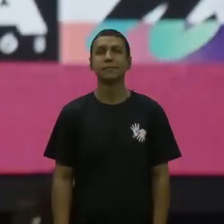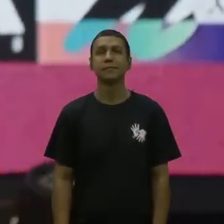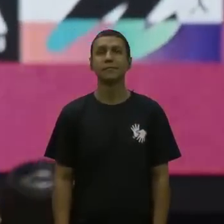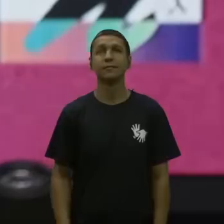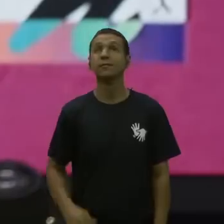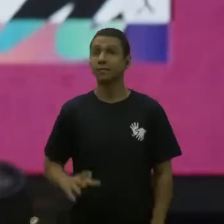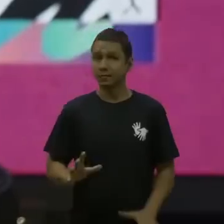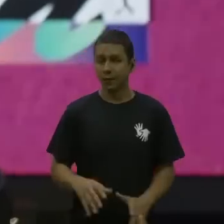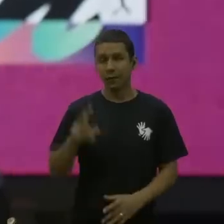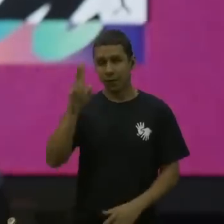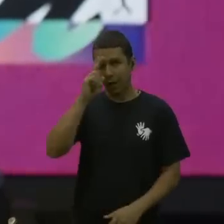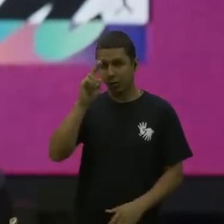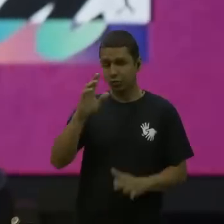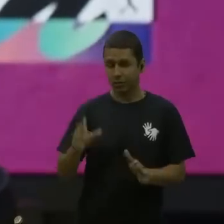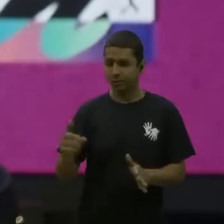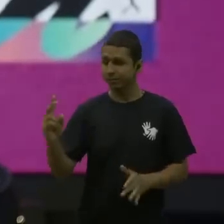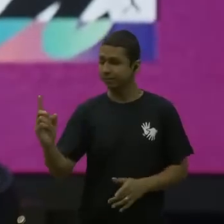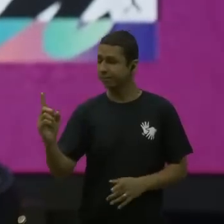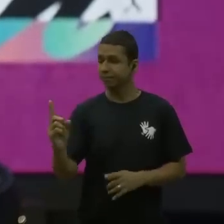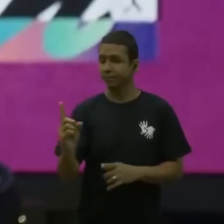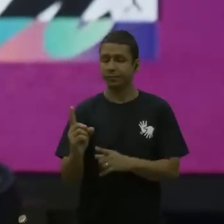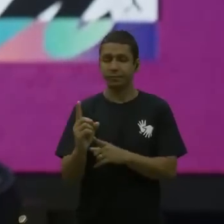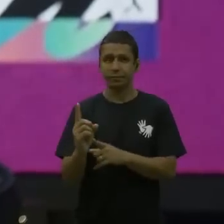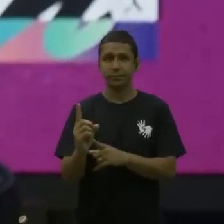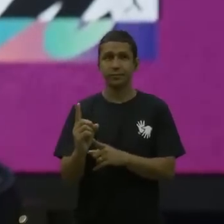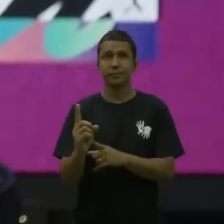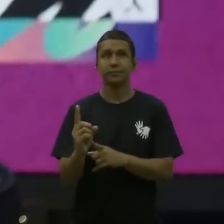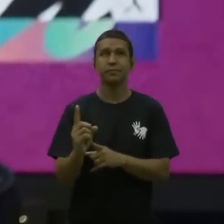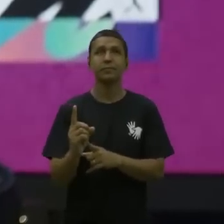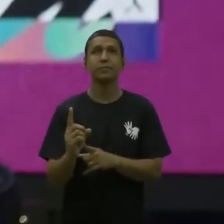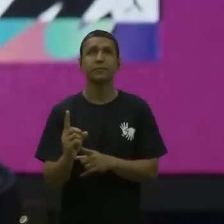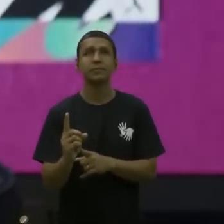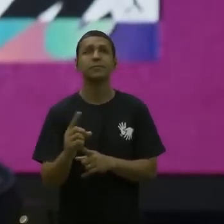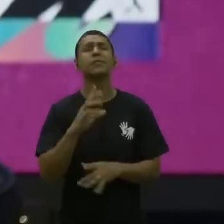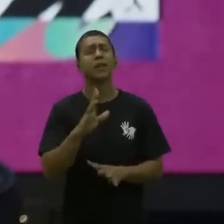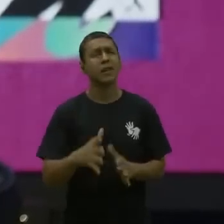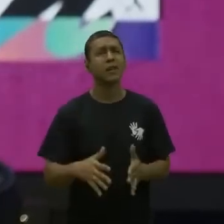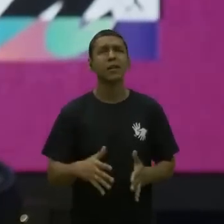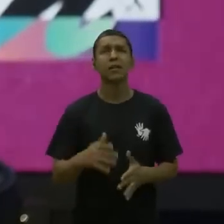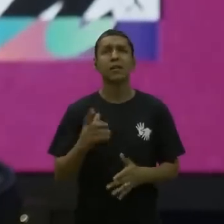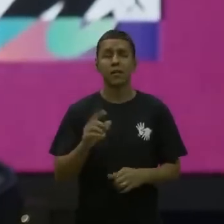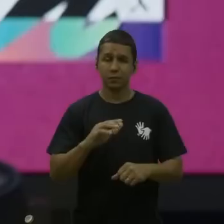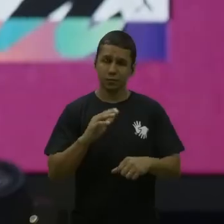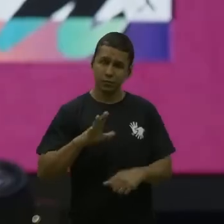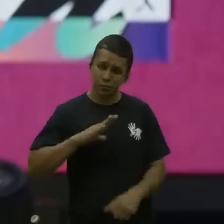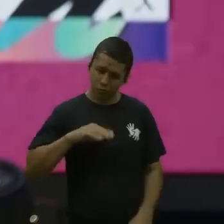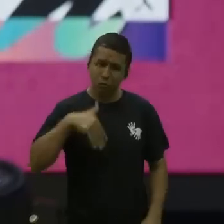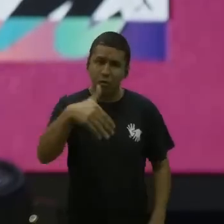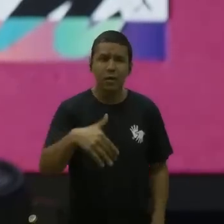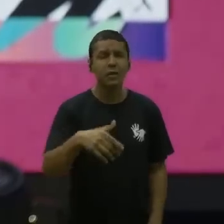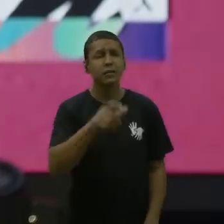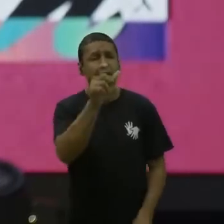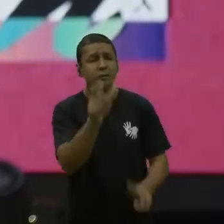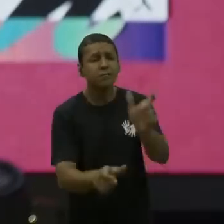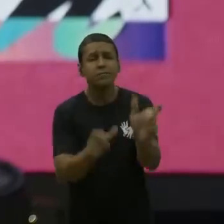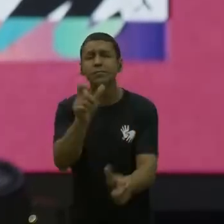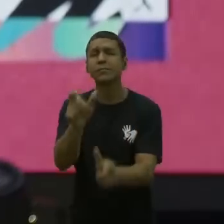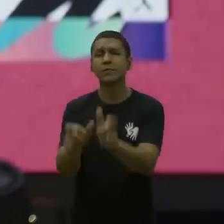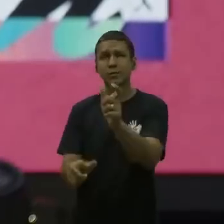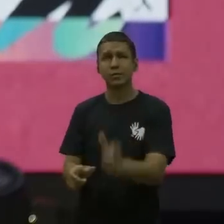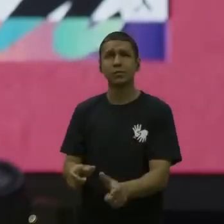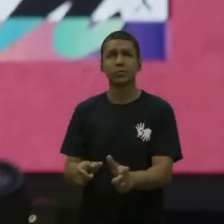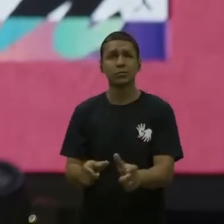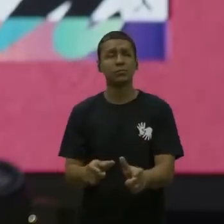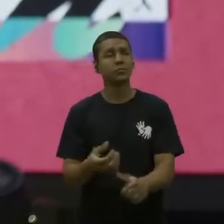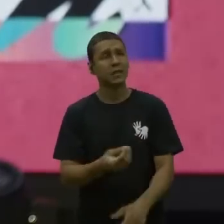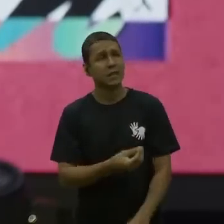E ela chegou. O que você vem dizer aqui, Gabriela? Eu vim encorajar pessoas que